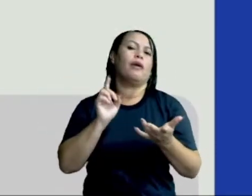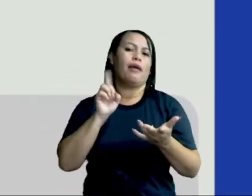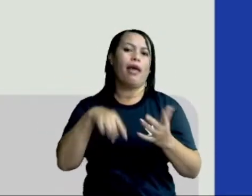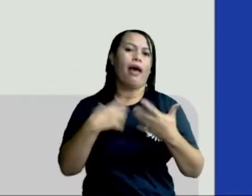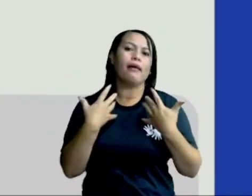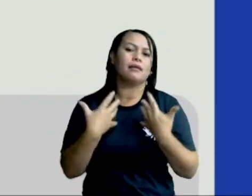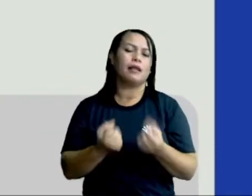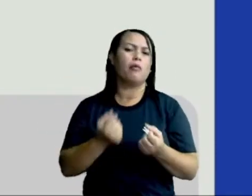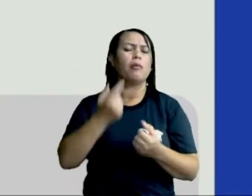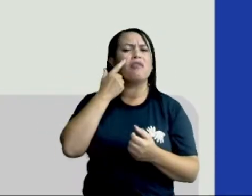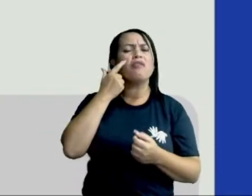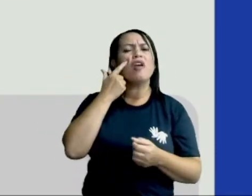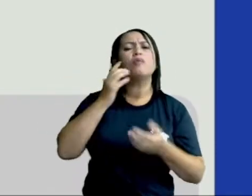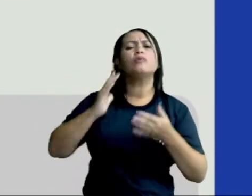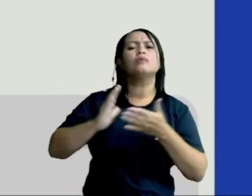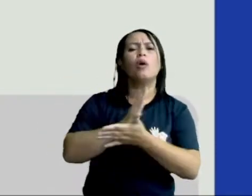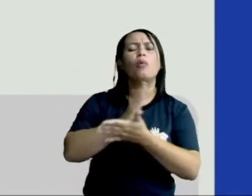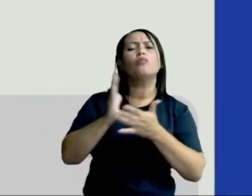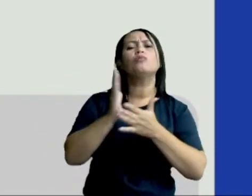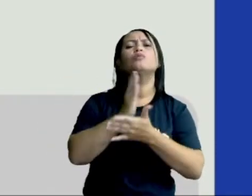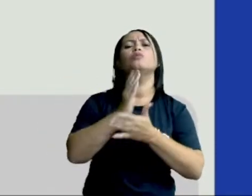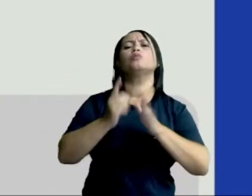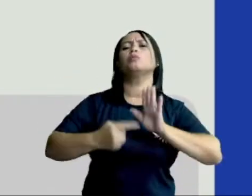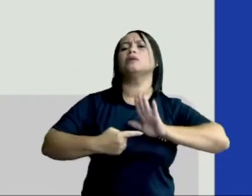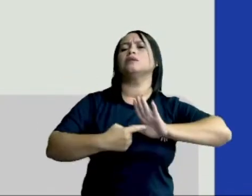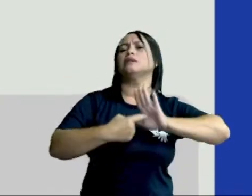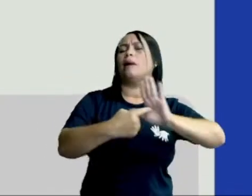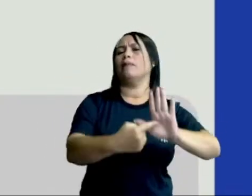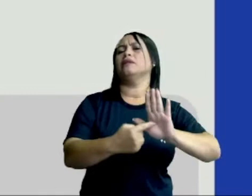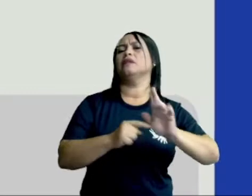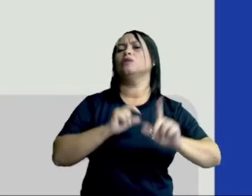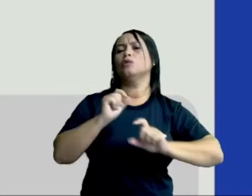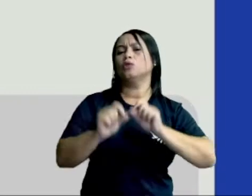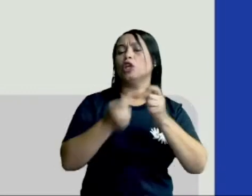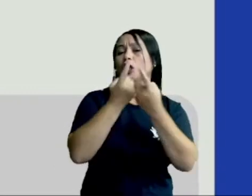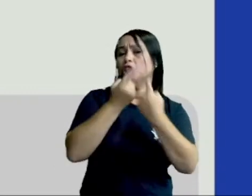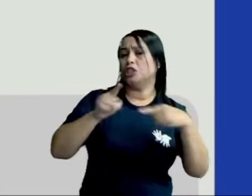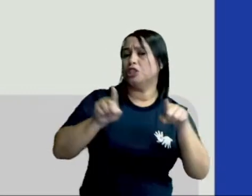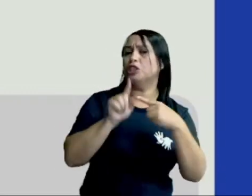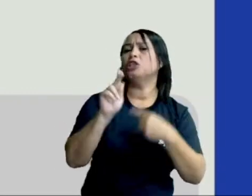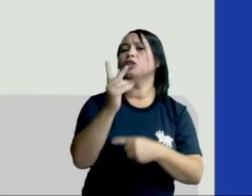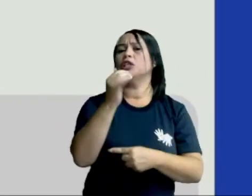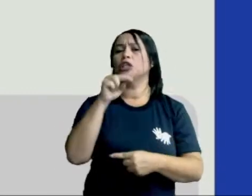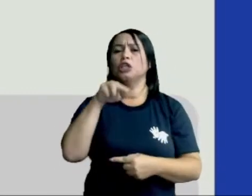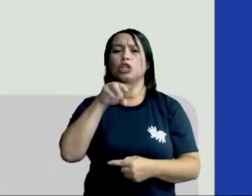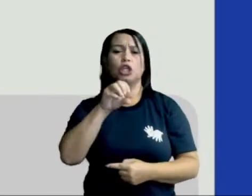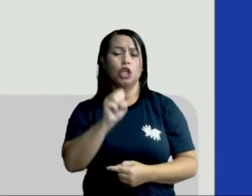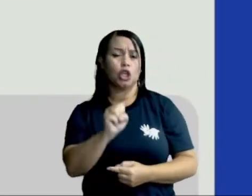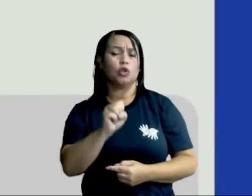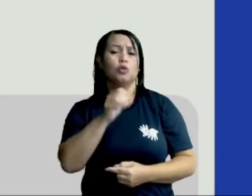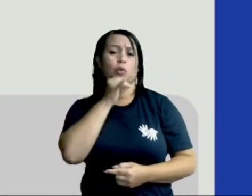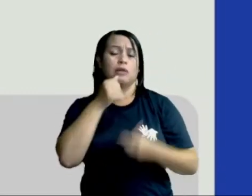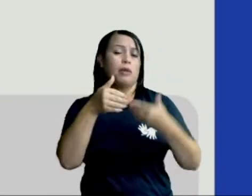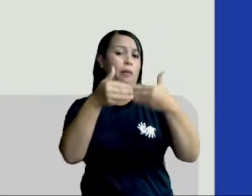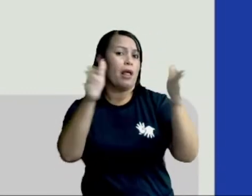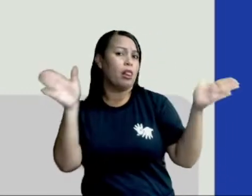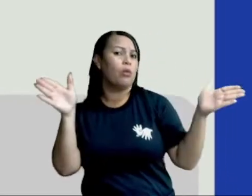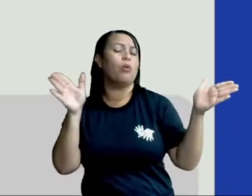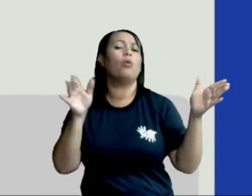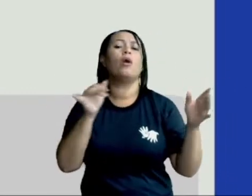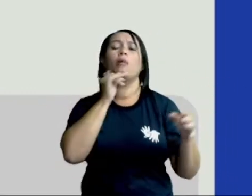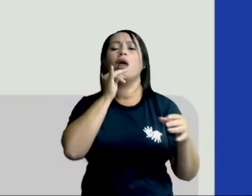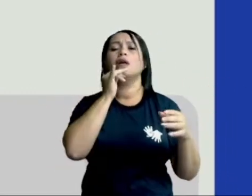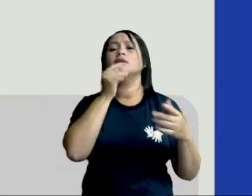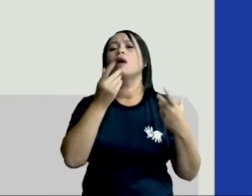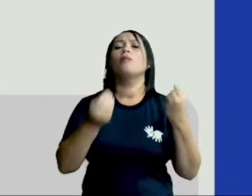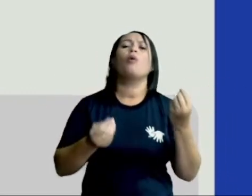gente vai ver determinadas representações de hinos, seja em abertura de eventos oficiais como a Copa